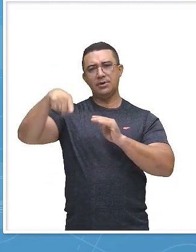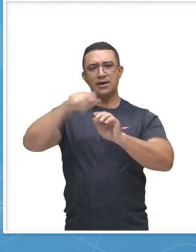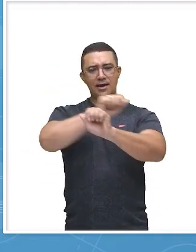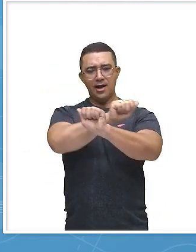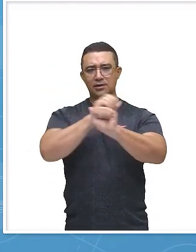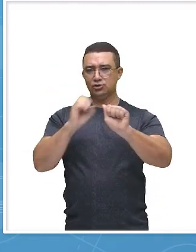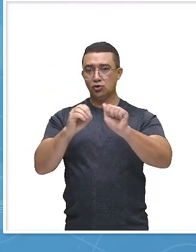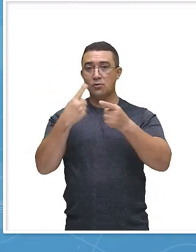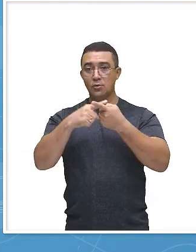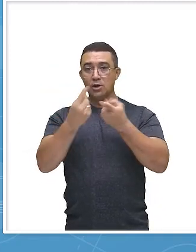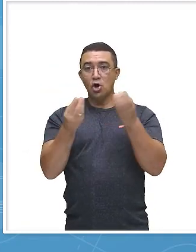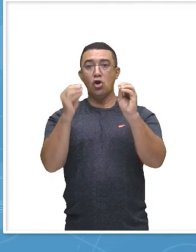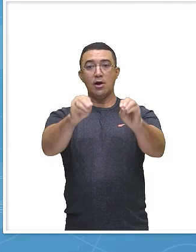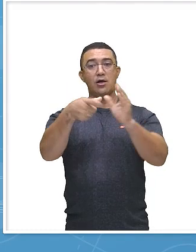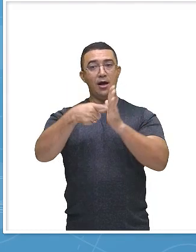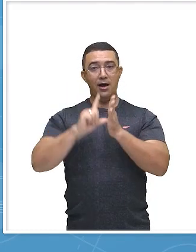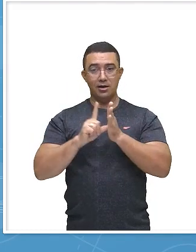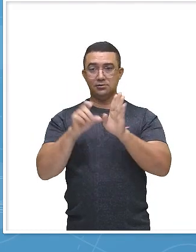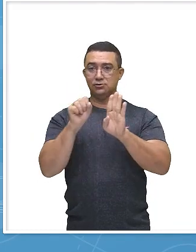às vezes, antecede